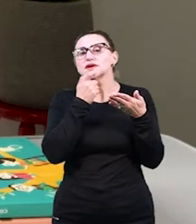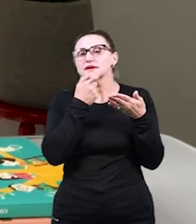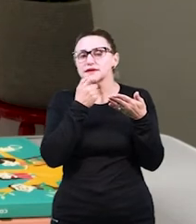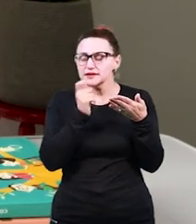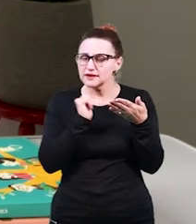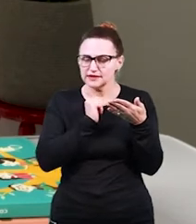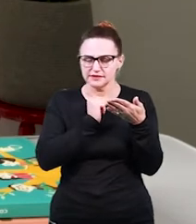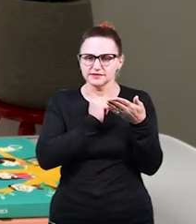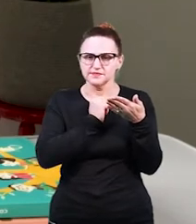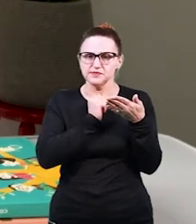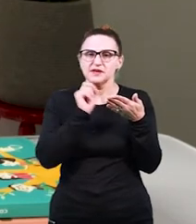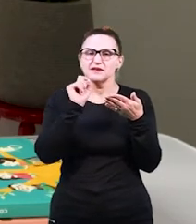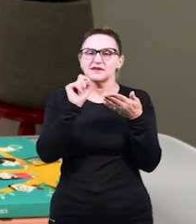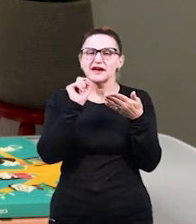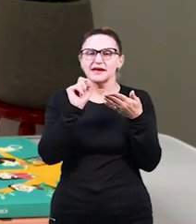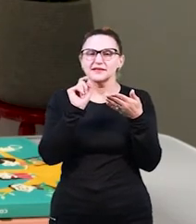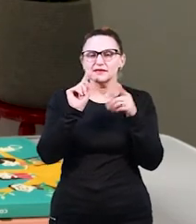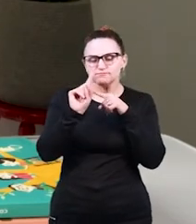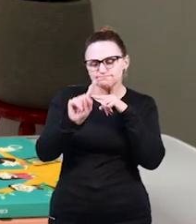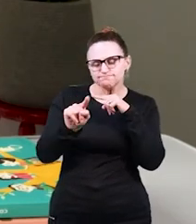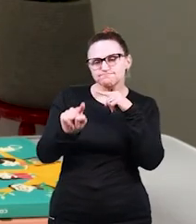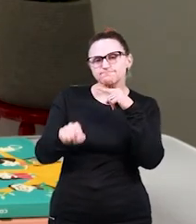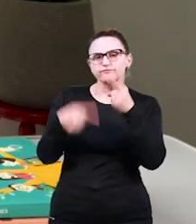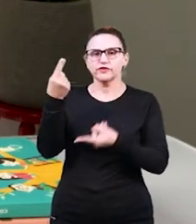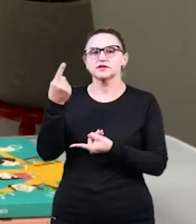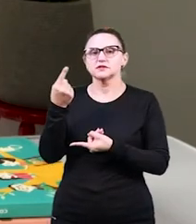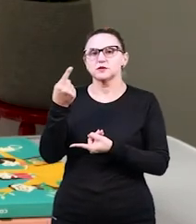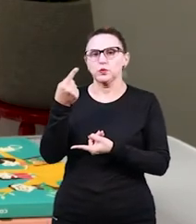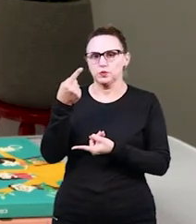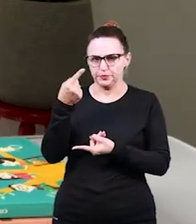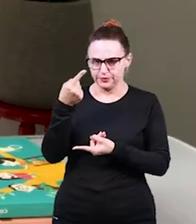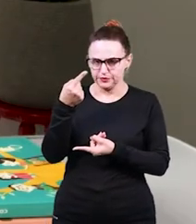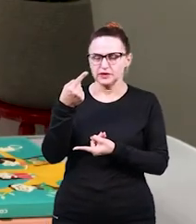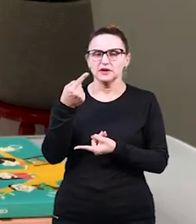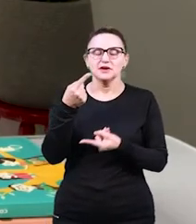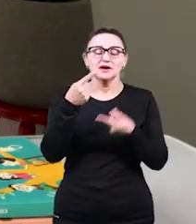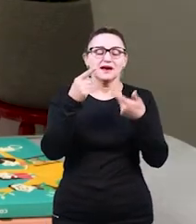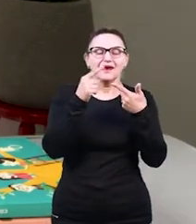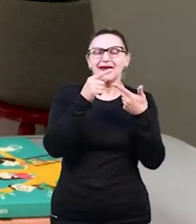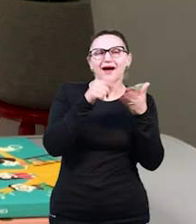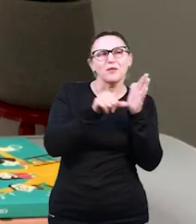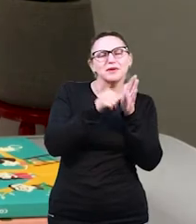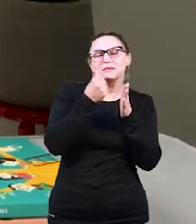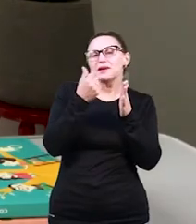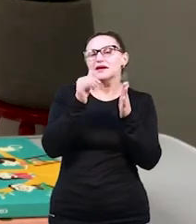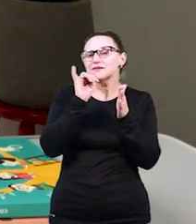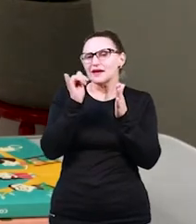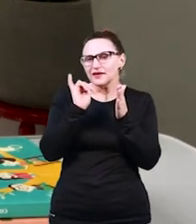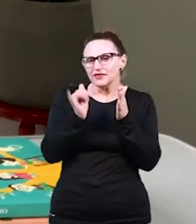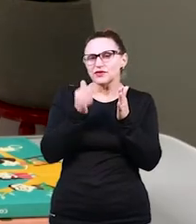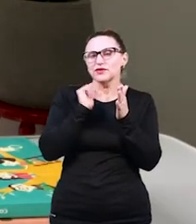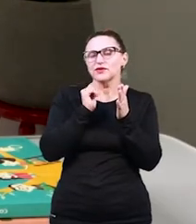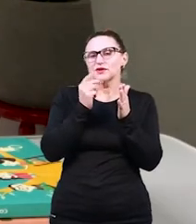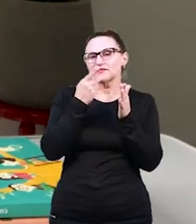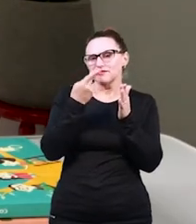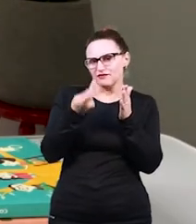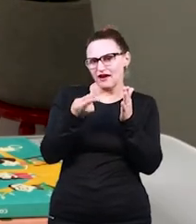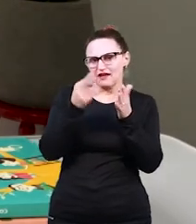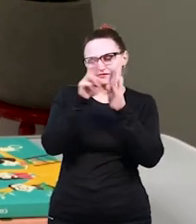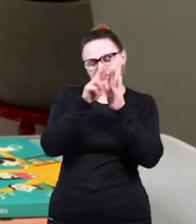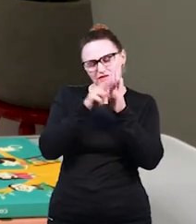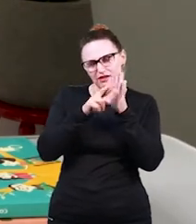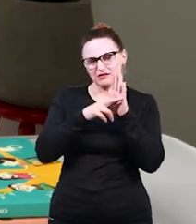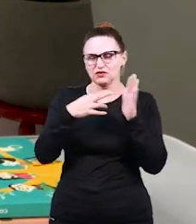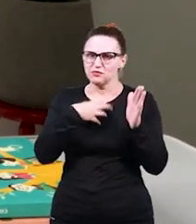aqui da imagem, né, do narrador. Enquanto lá o primeiro é esse narrador que dita regras, dita